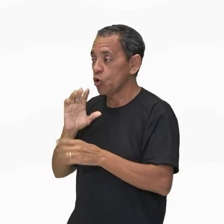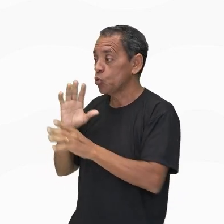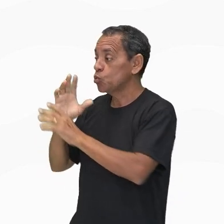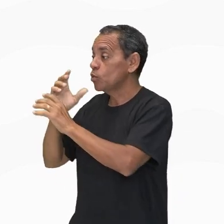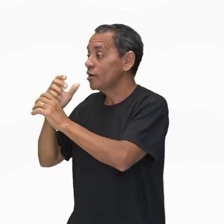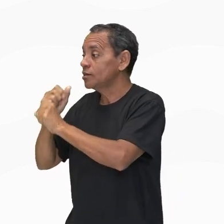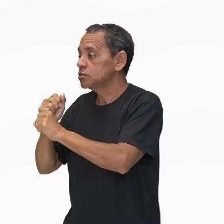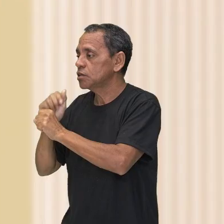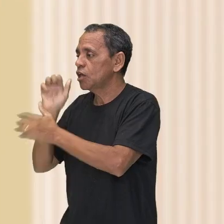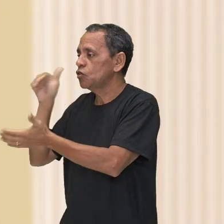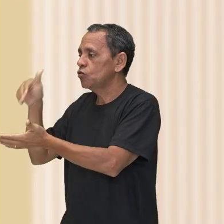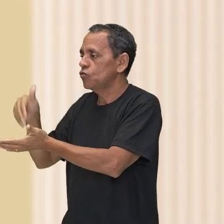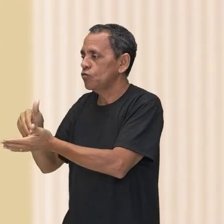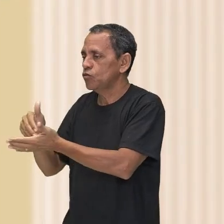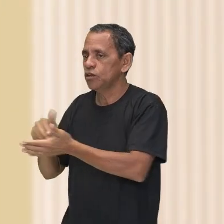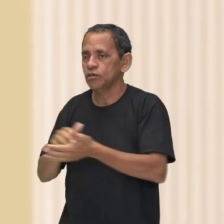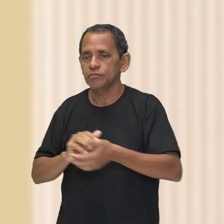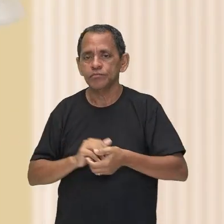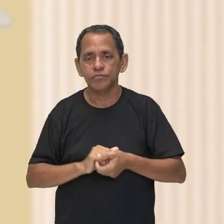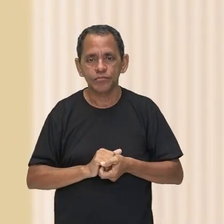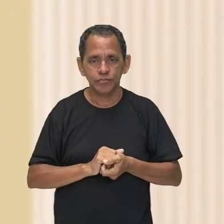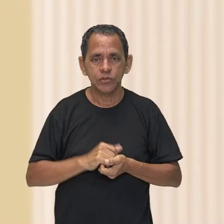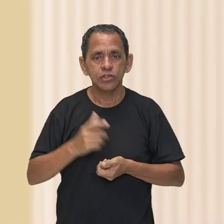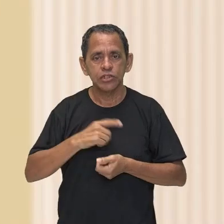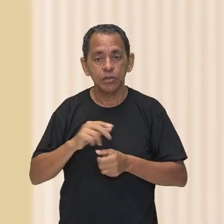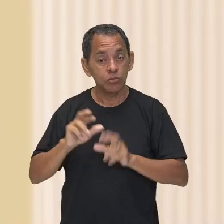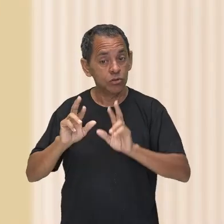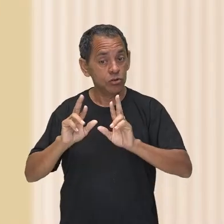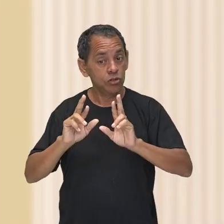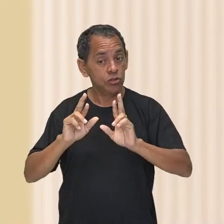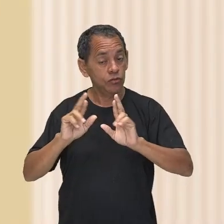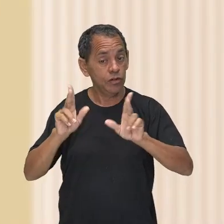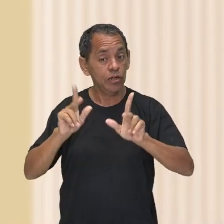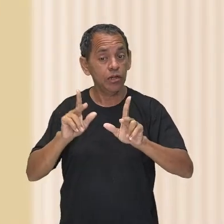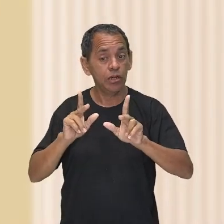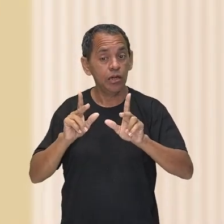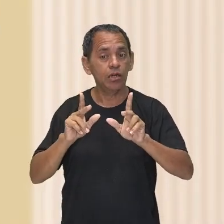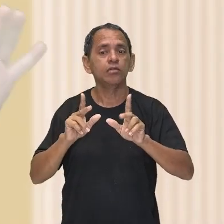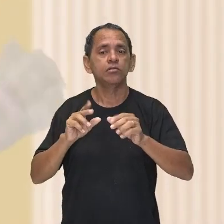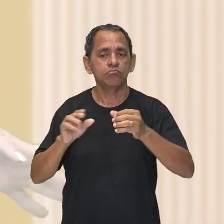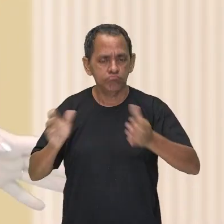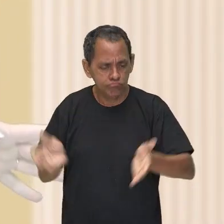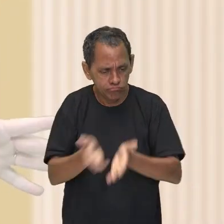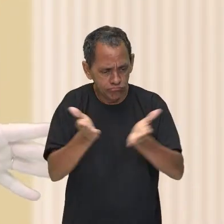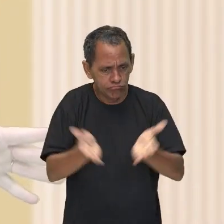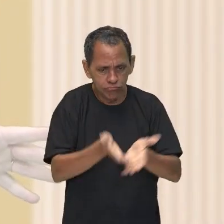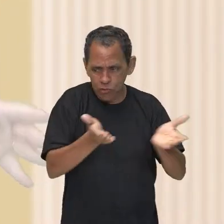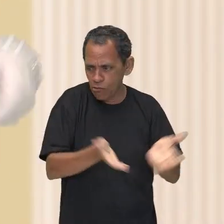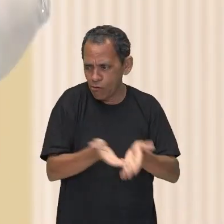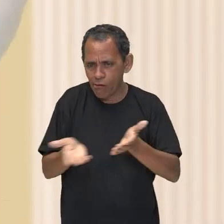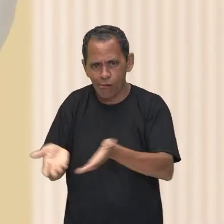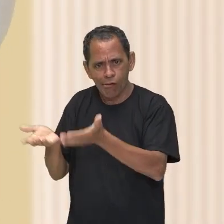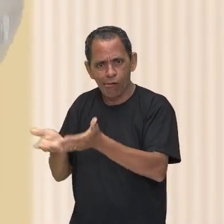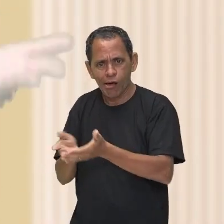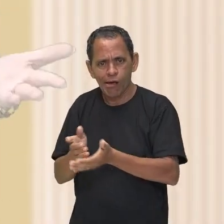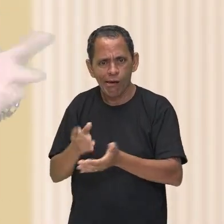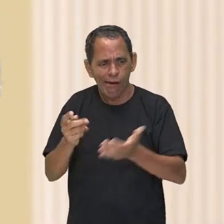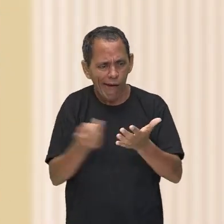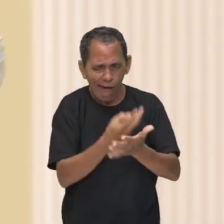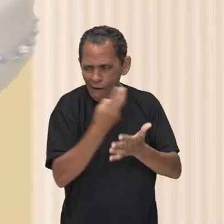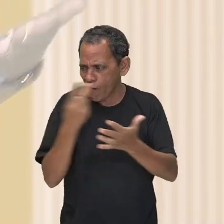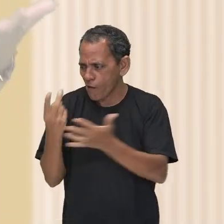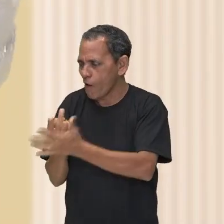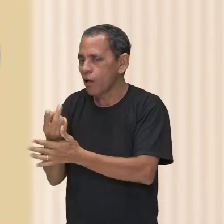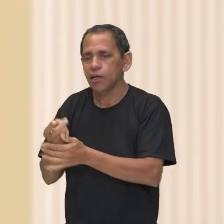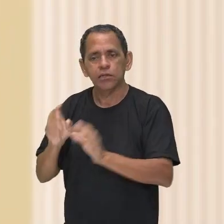pela aprovação. Então, nós temos essa diferença entre as motivações e nenhuma está errada, né? Cada